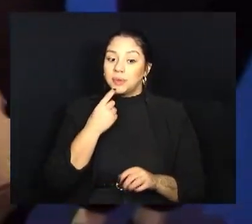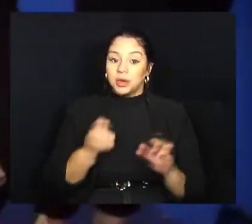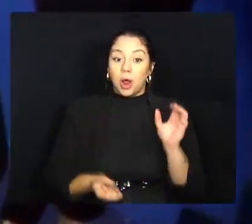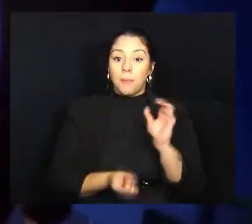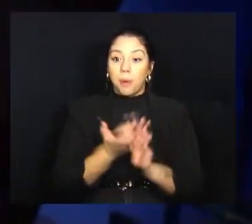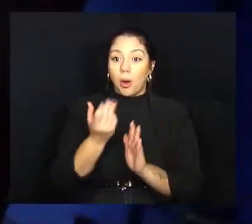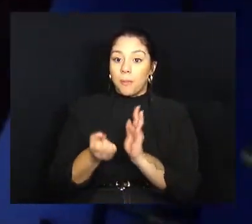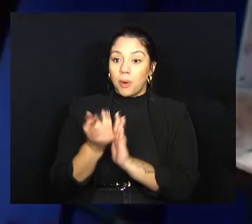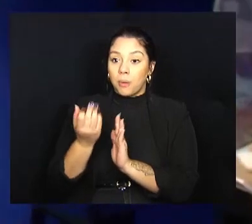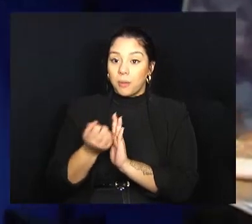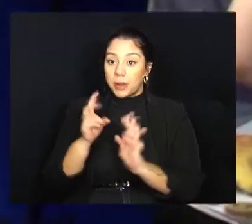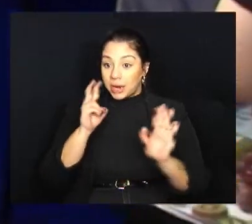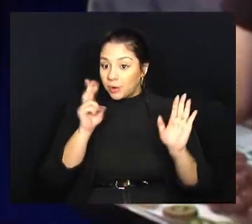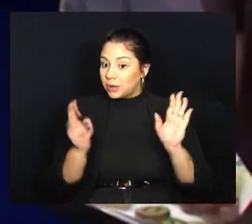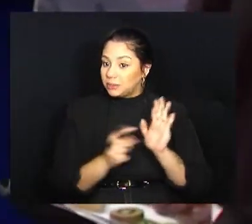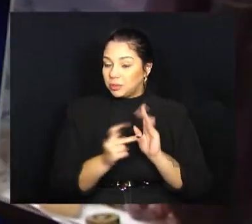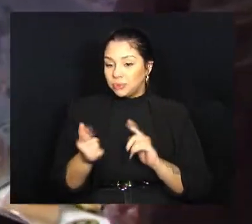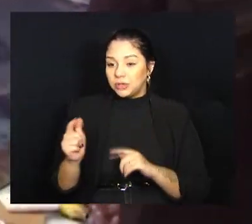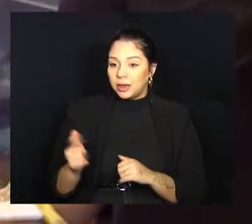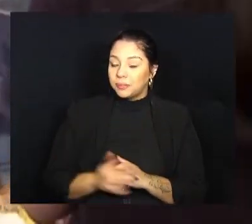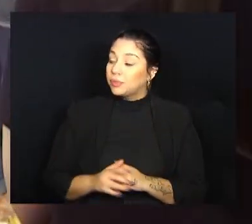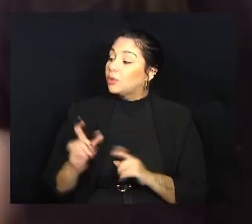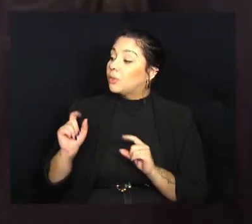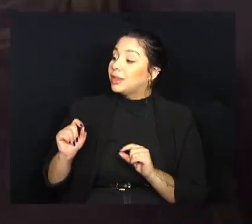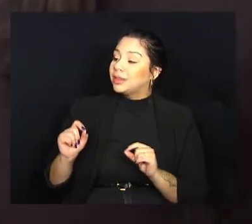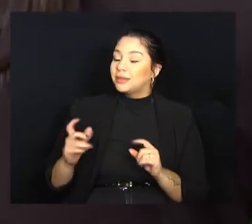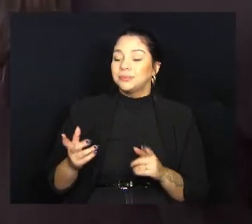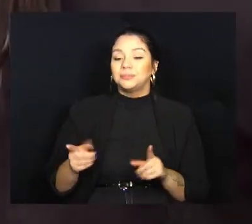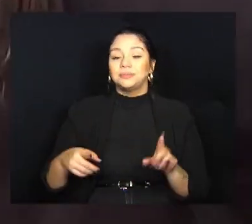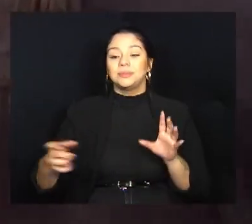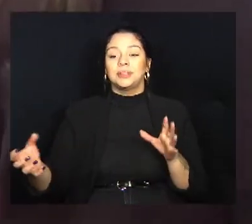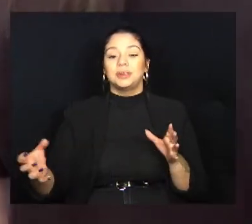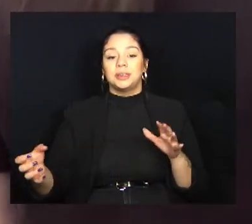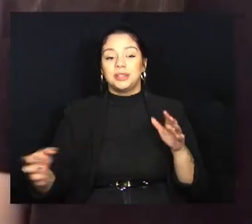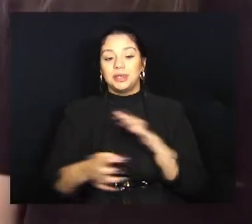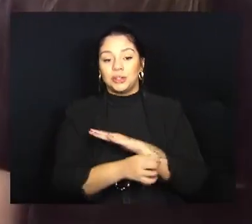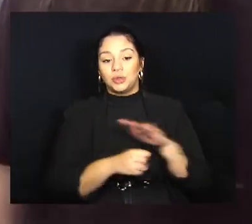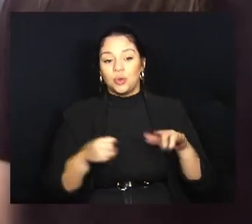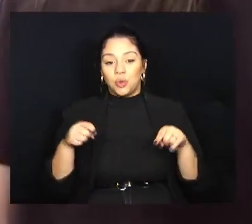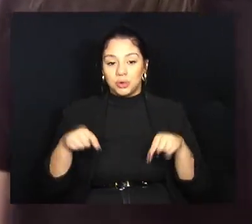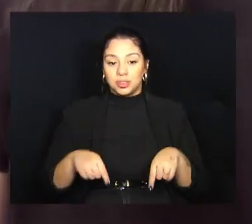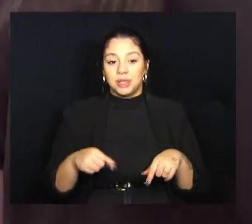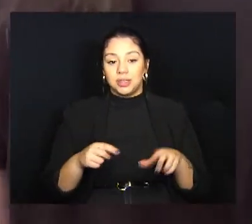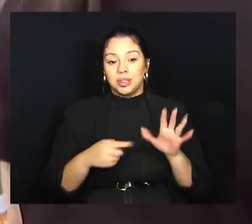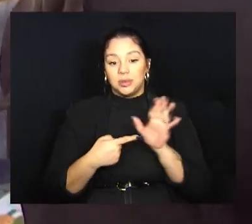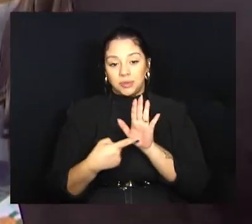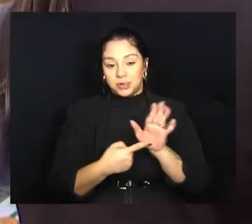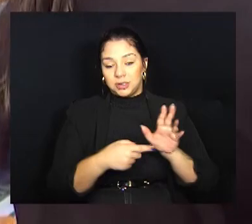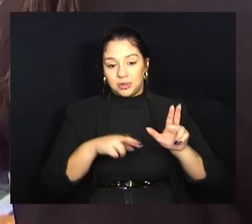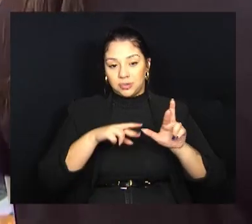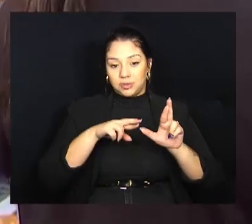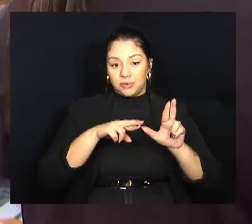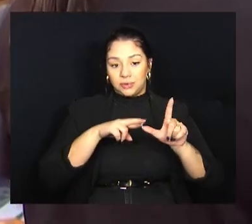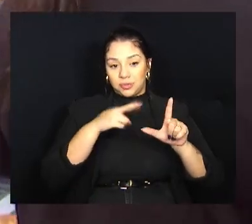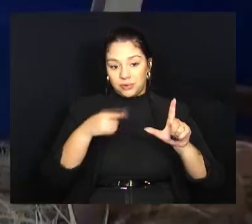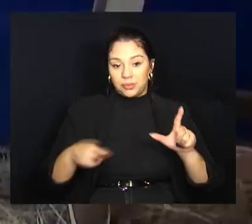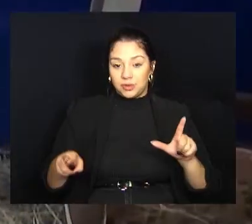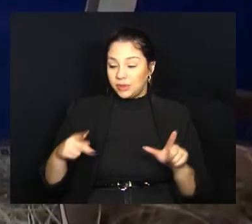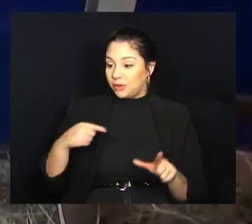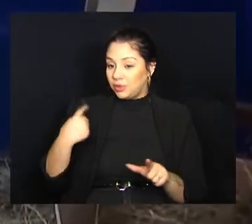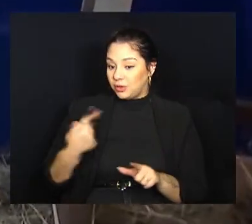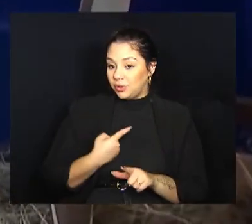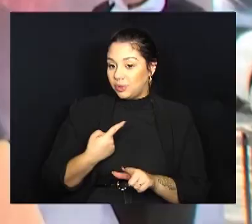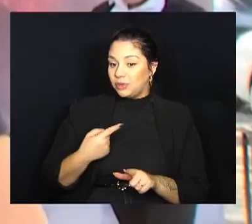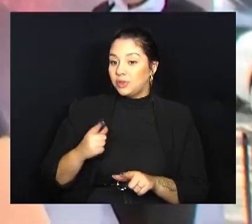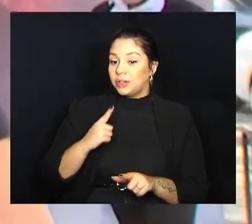era reconhecida. O que você trouxe de bom aqui para a exposição hoje aqui no Largo do Rosário? A gente é do sítio São José, trabalha com